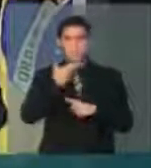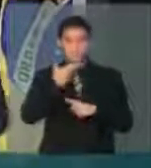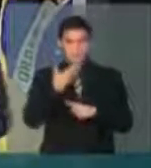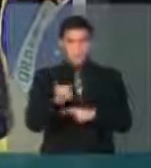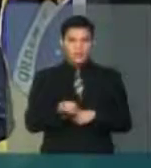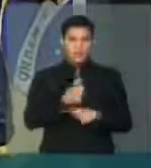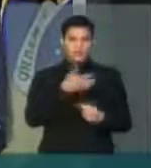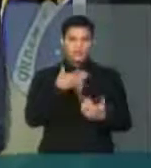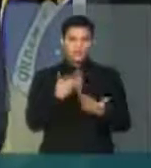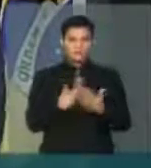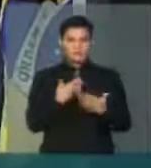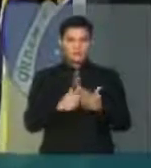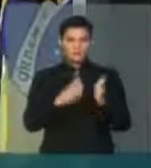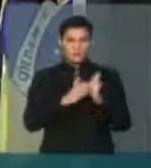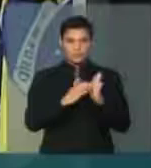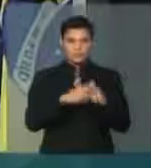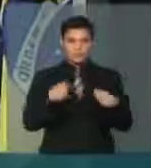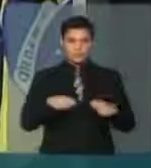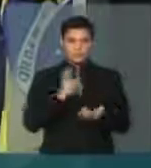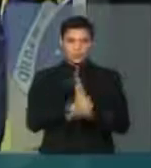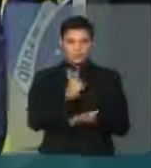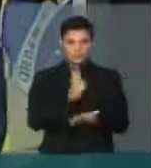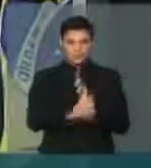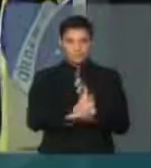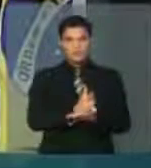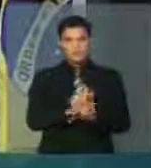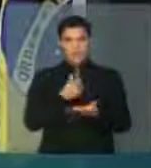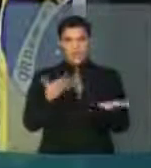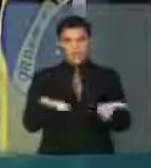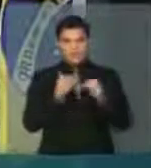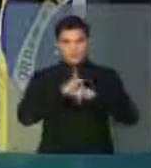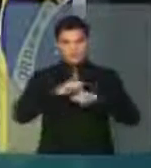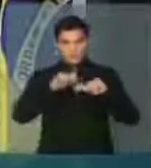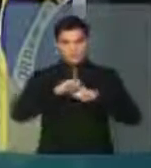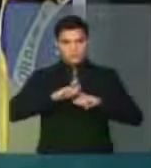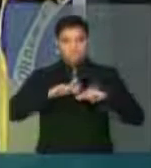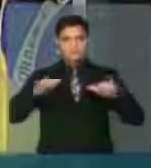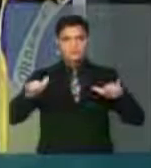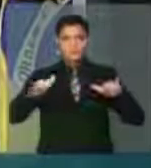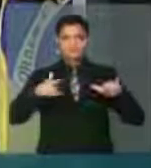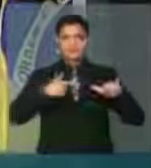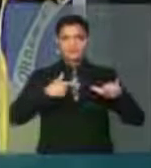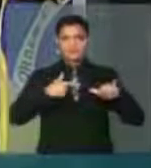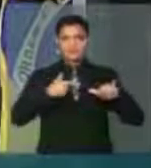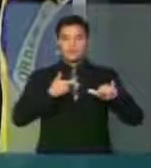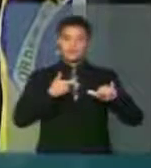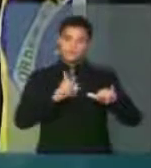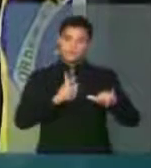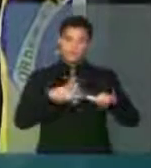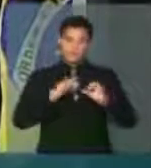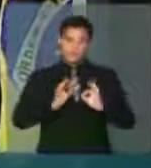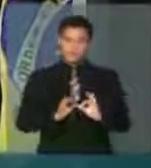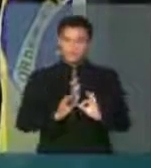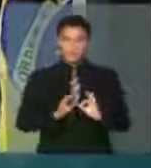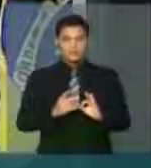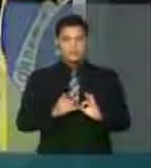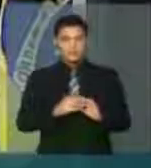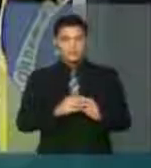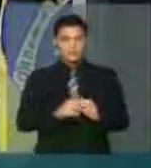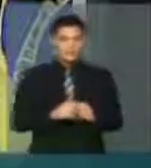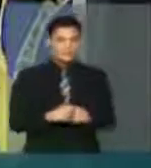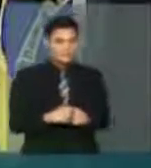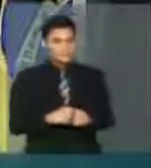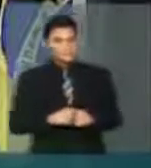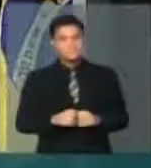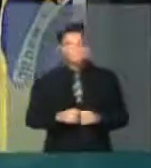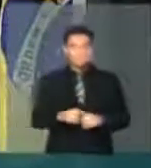do concurso deve ser mantida. Eu faço esse registro, encaminho, sei que não justifica a minha ausência, mas quero